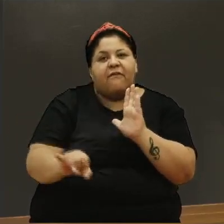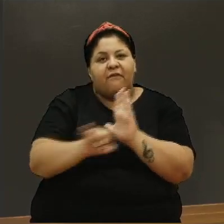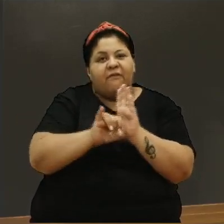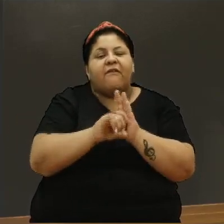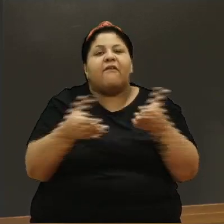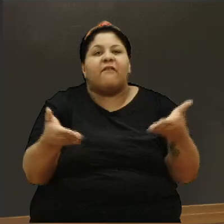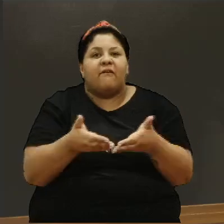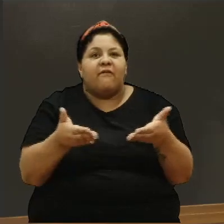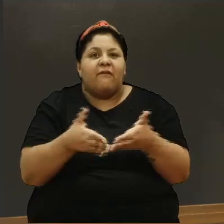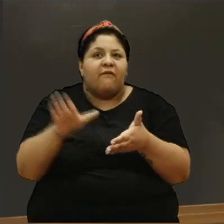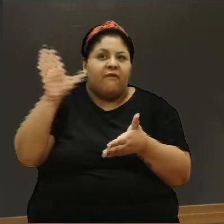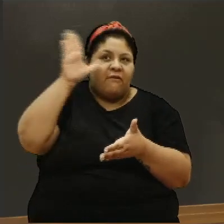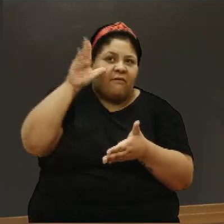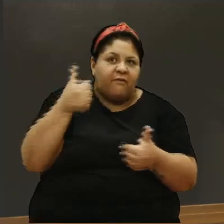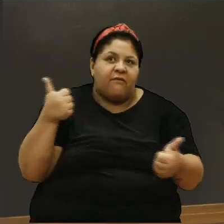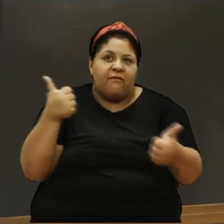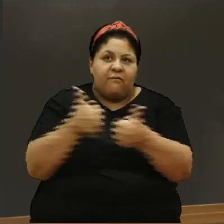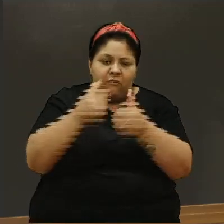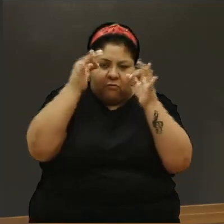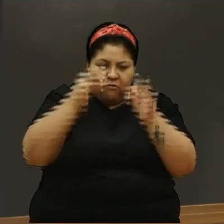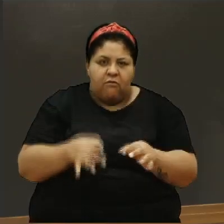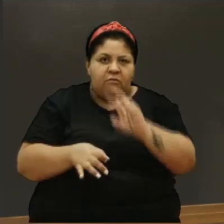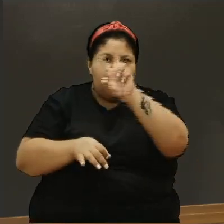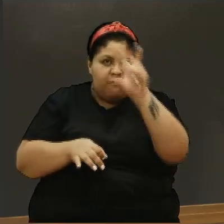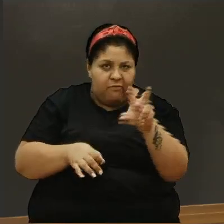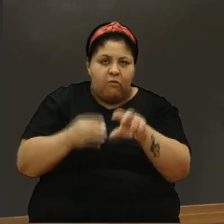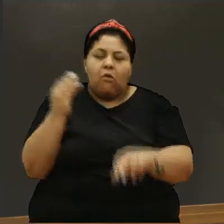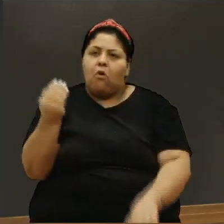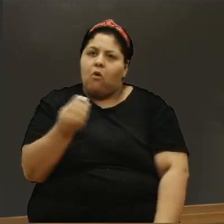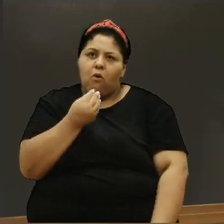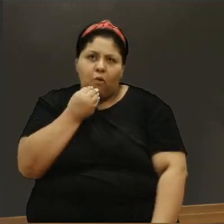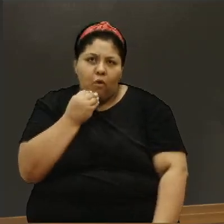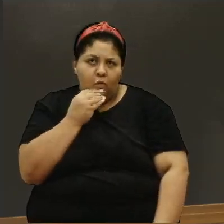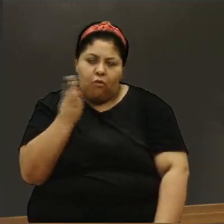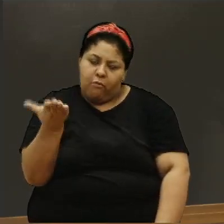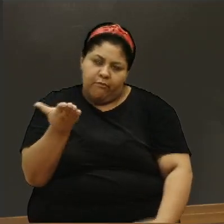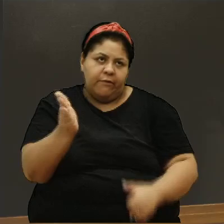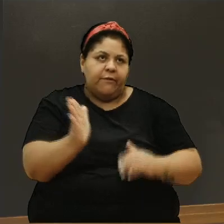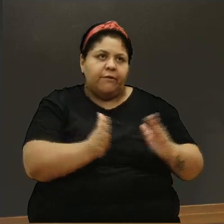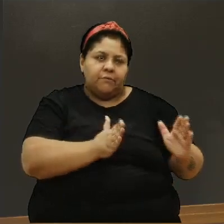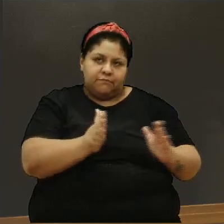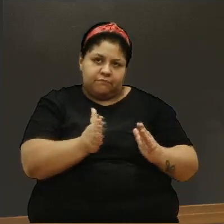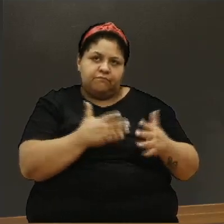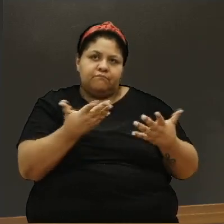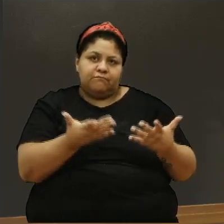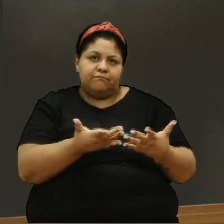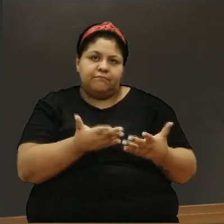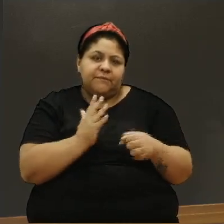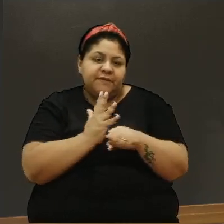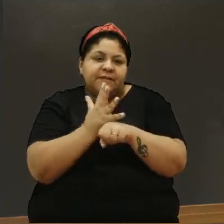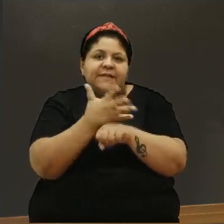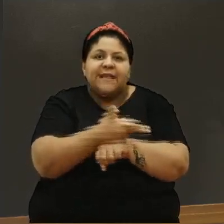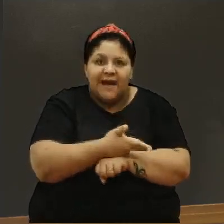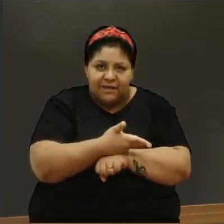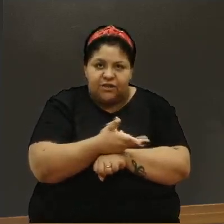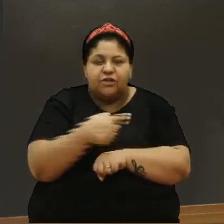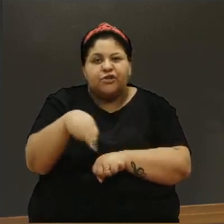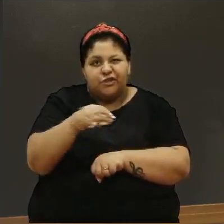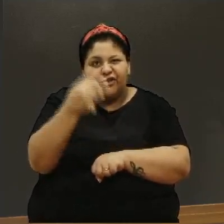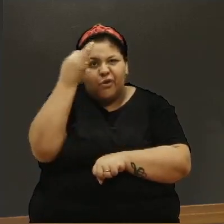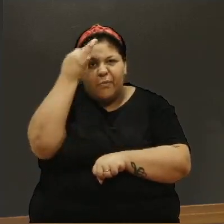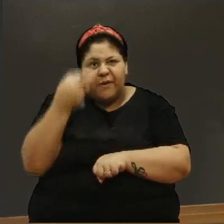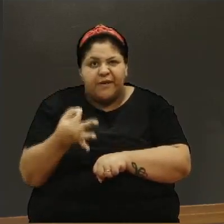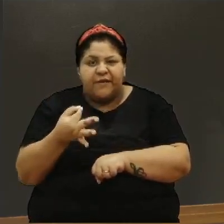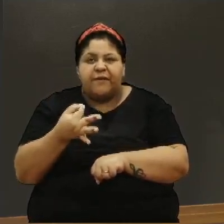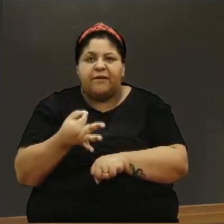agora apuramos, coibimos com muita firmeza. Obviamente, com um período tardio. Nós entendíamos que isso aqui devia ter